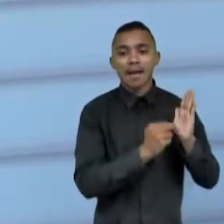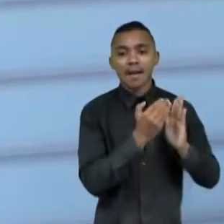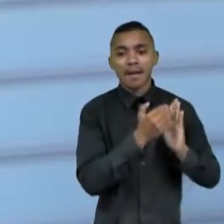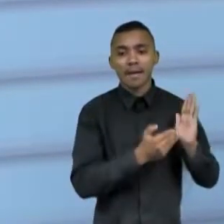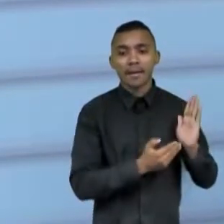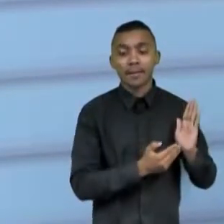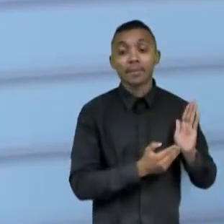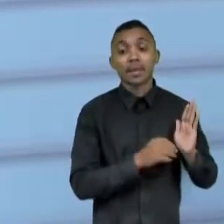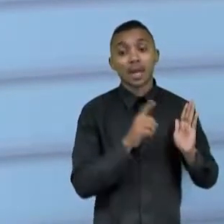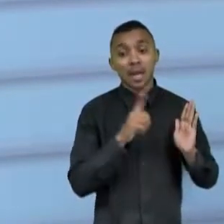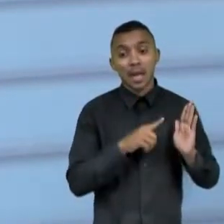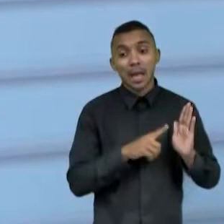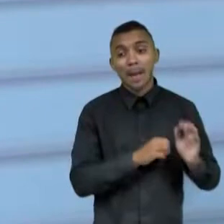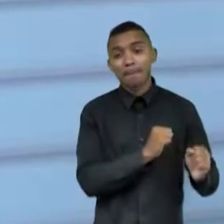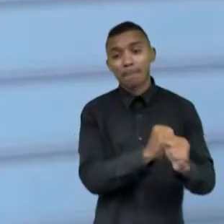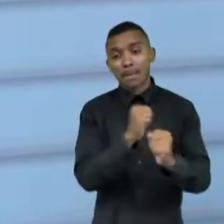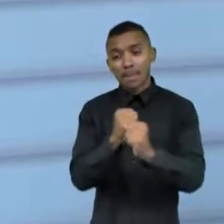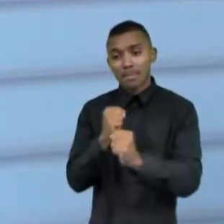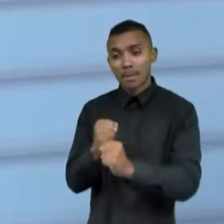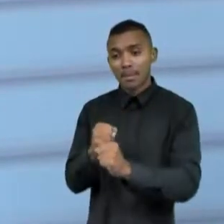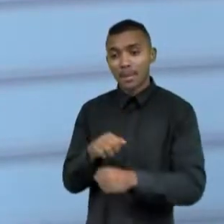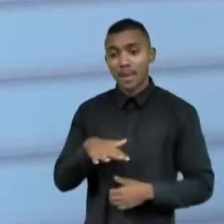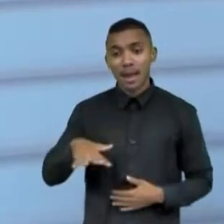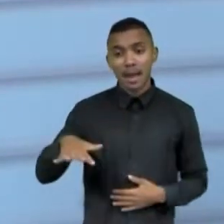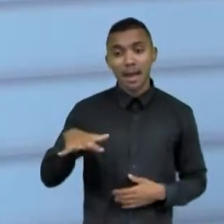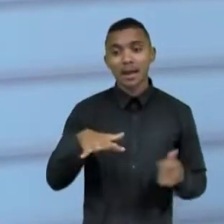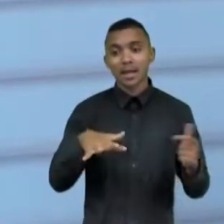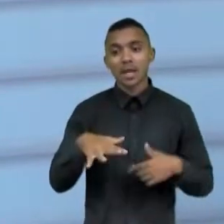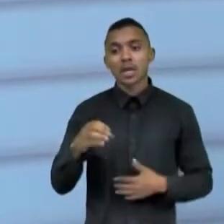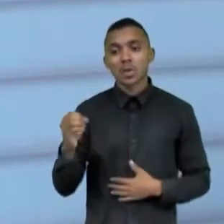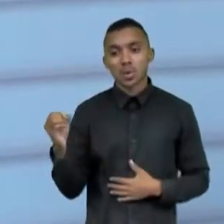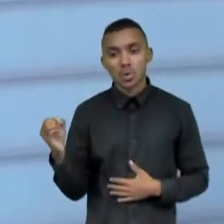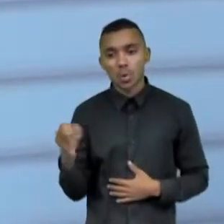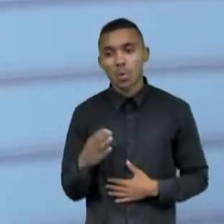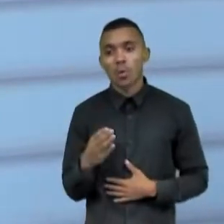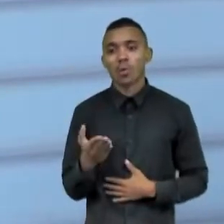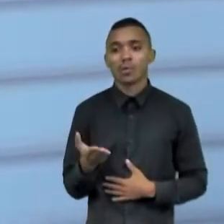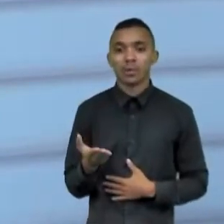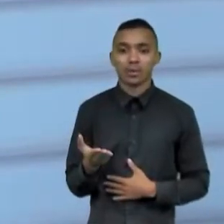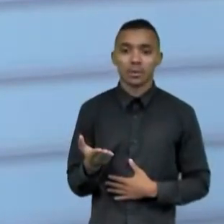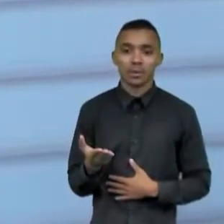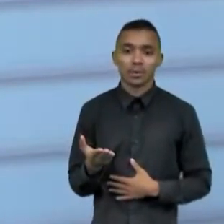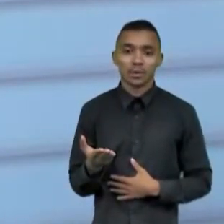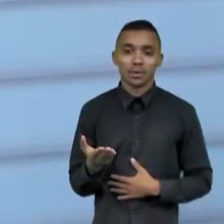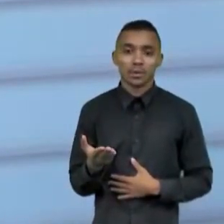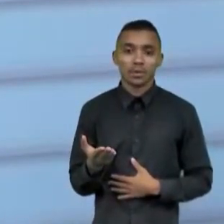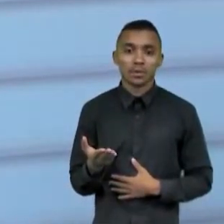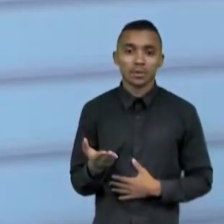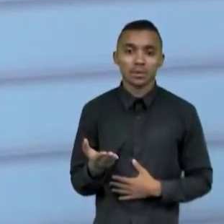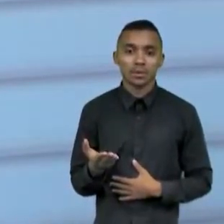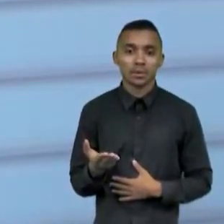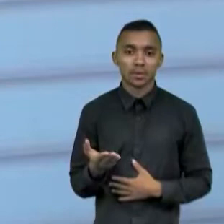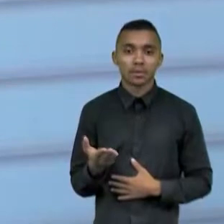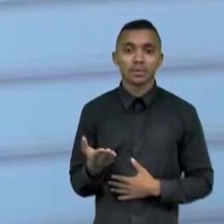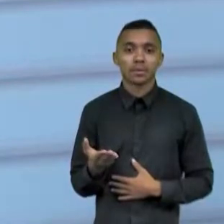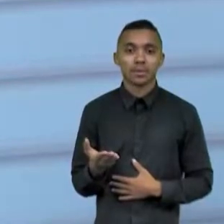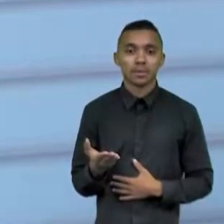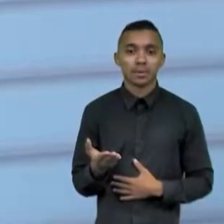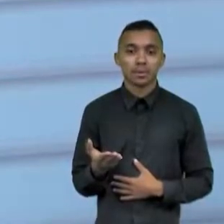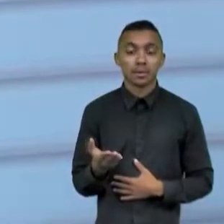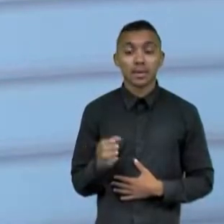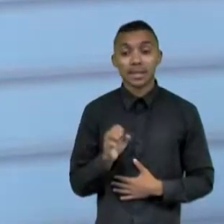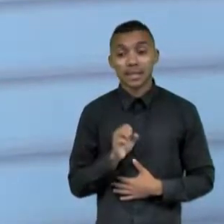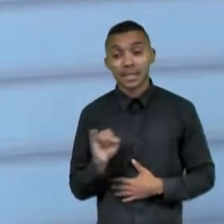vai construir um espaço de mediação e conciliação dos conflitos, né, que ensejam esses